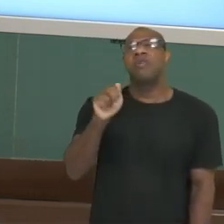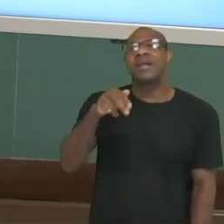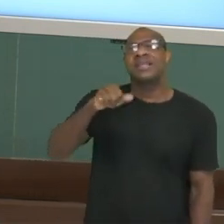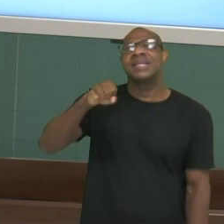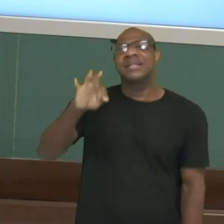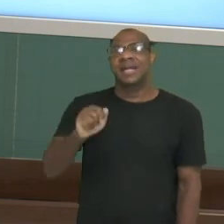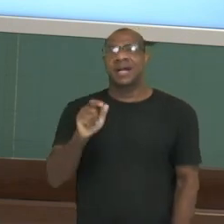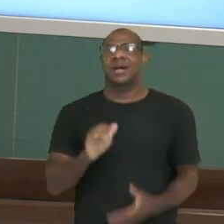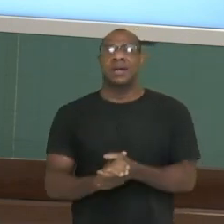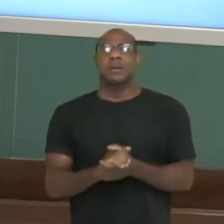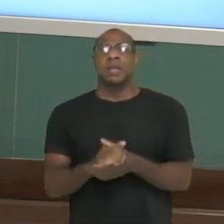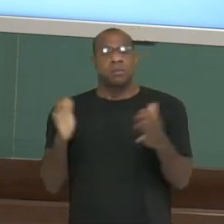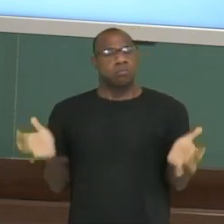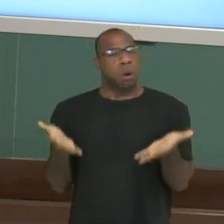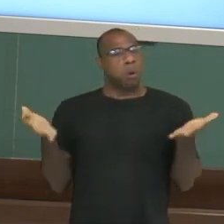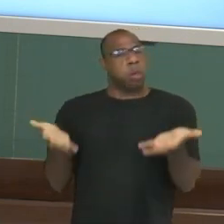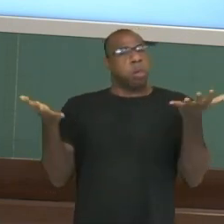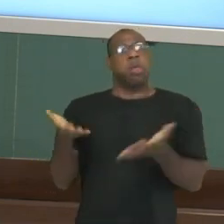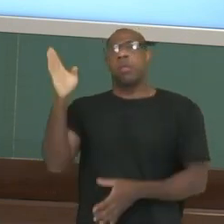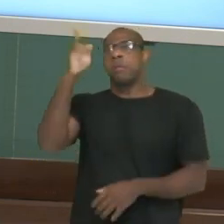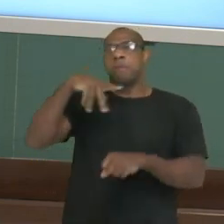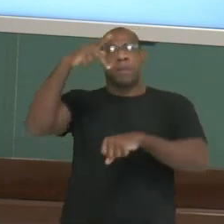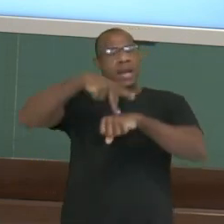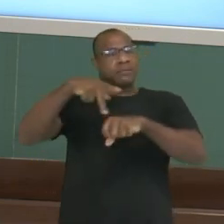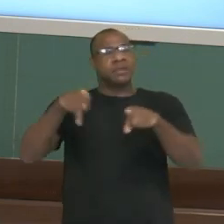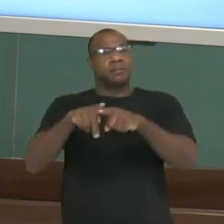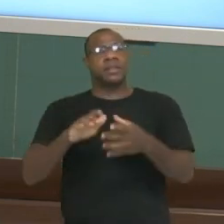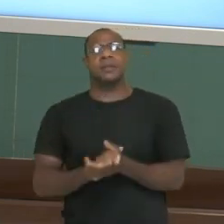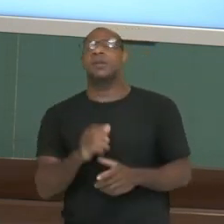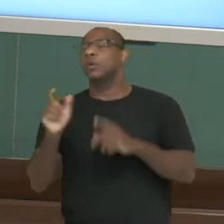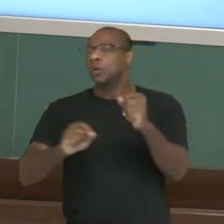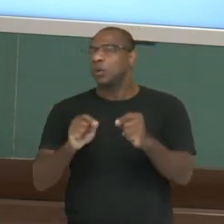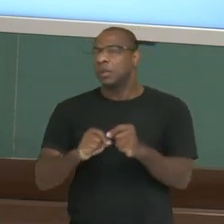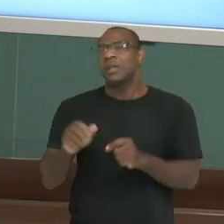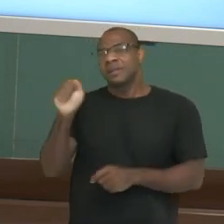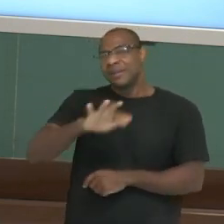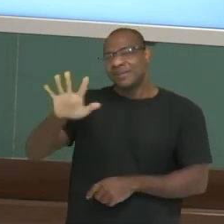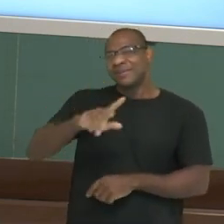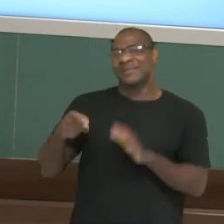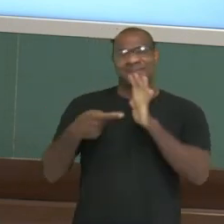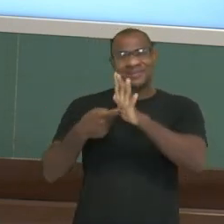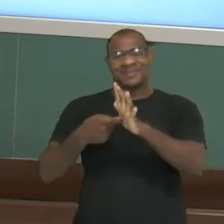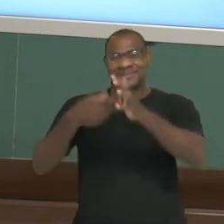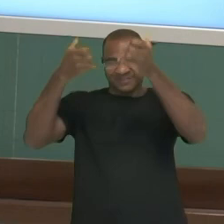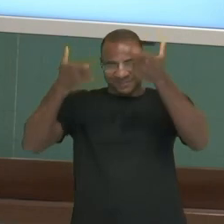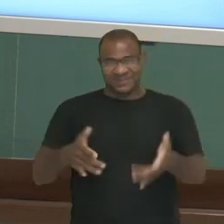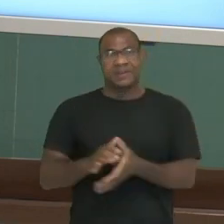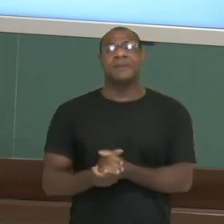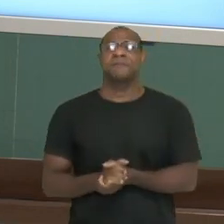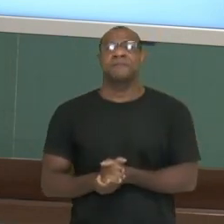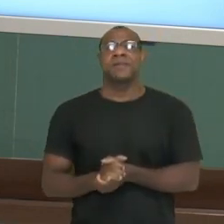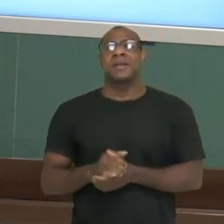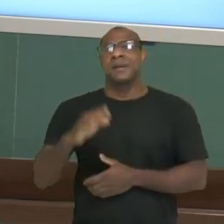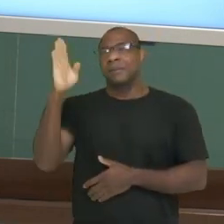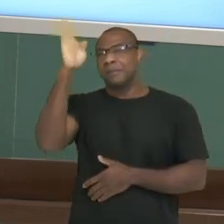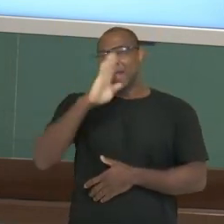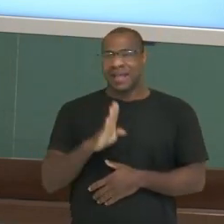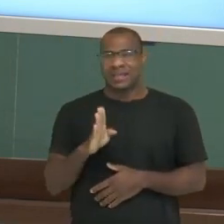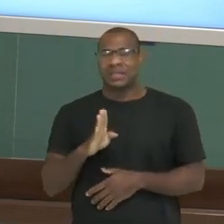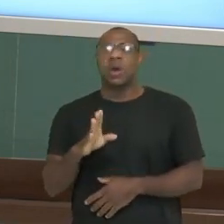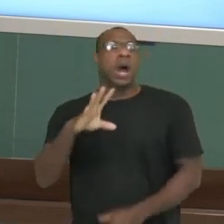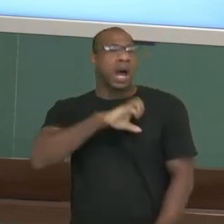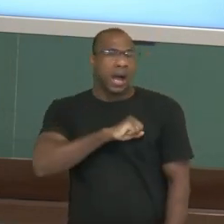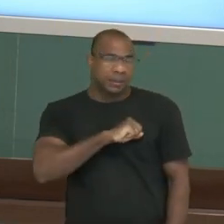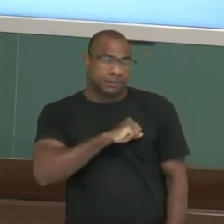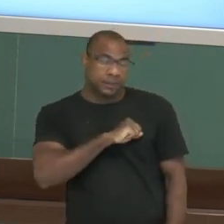de exaltação do país, exaltação do Brasil, como na imagem que nós abrimos essa aula, Brasil, ame-o ou deixe-o,